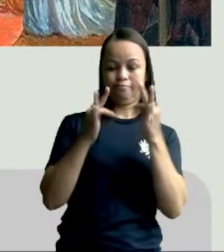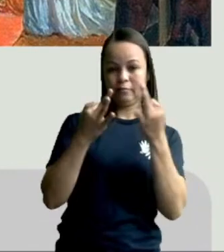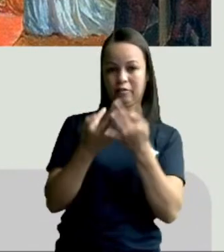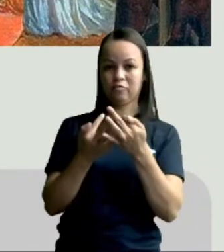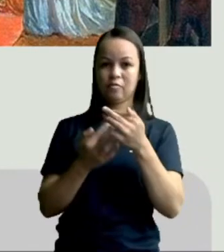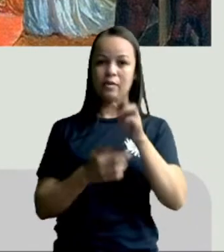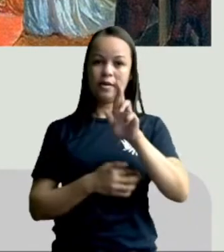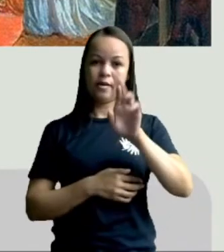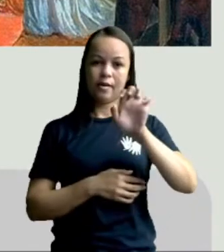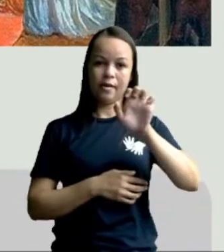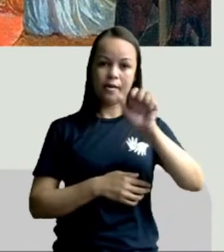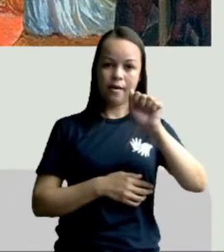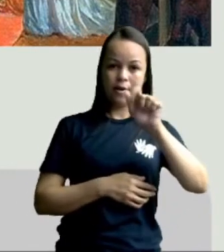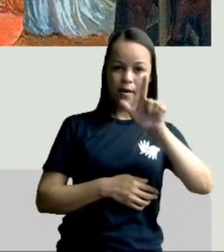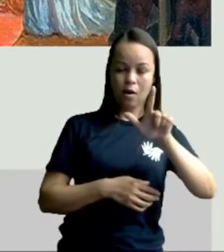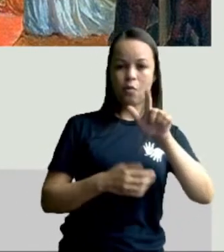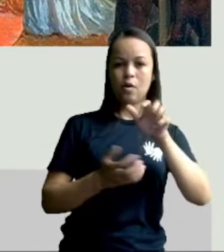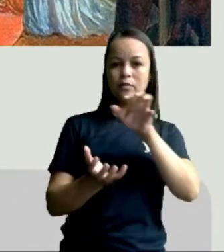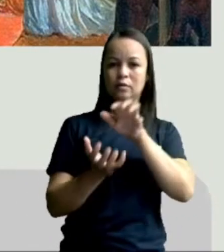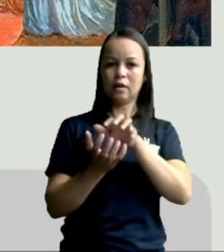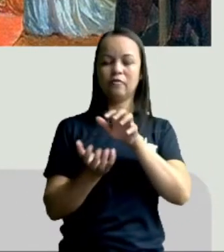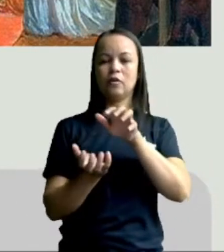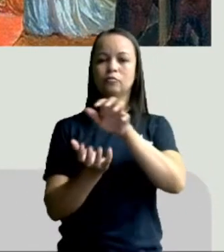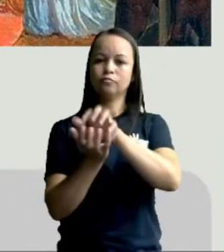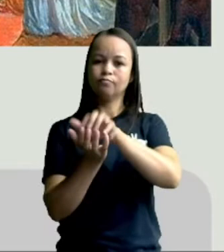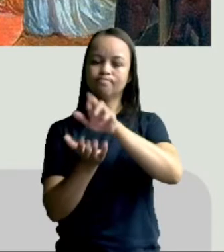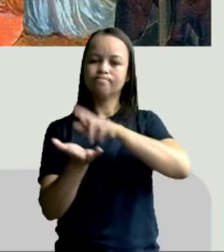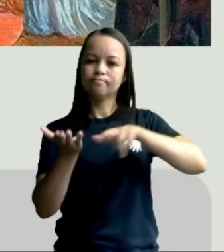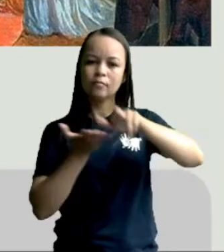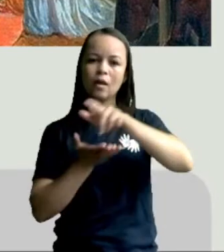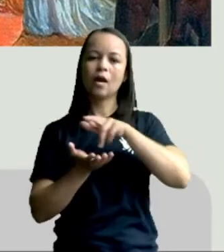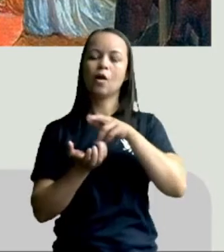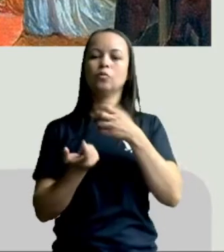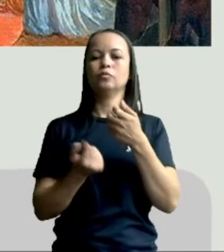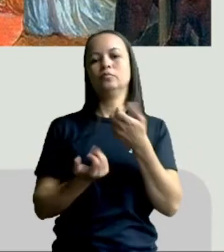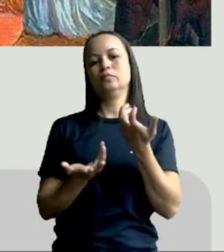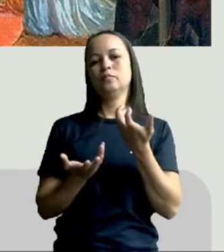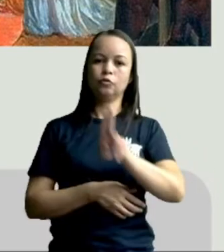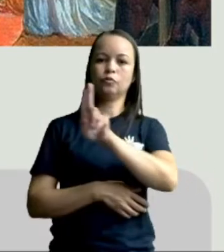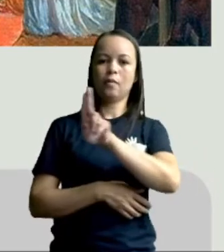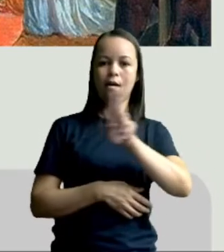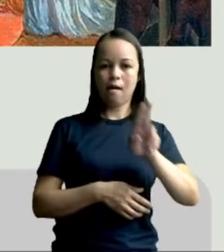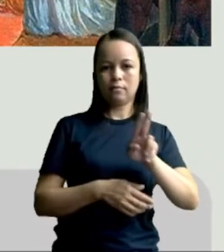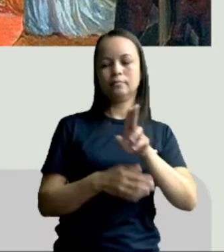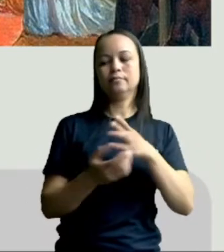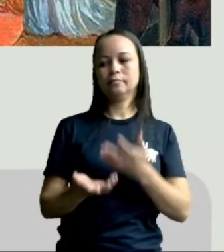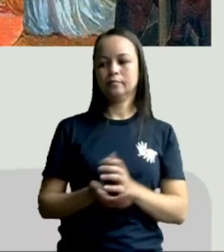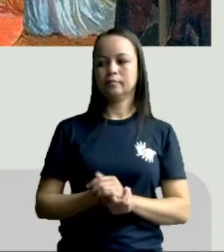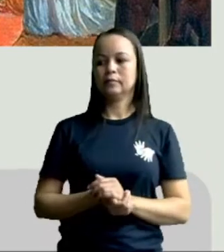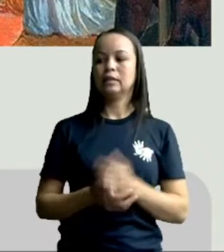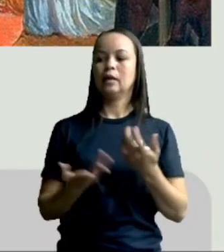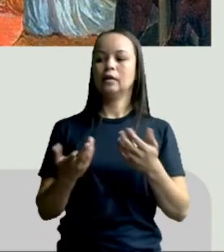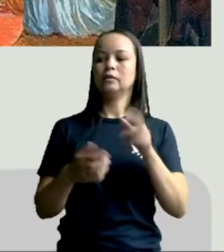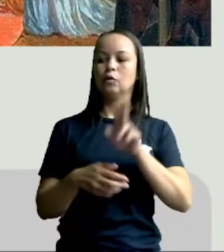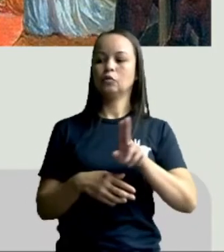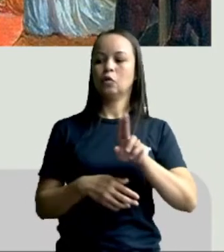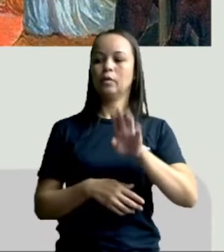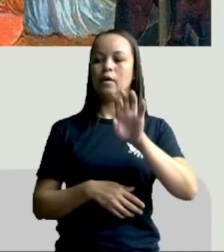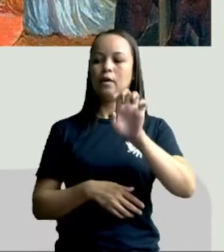Revolução Pernambucana, também conhecida como Revolução dos Padres, foi um movimento